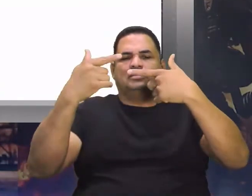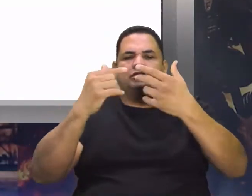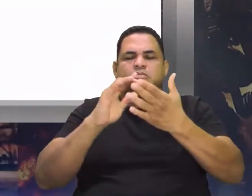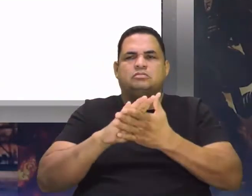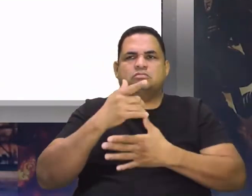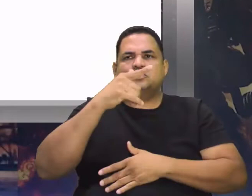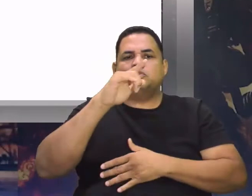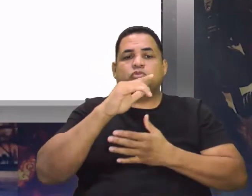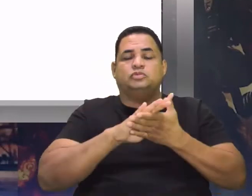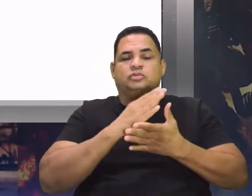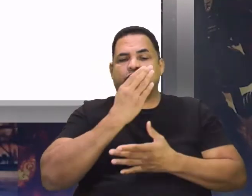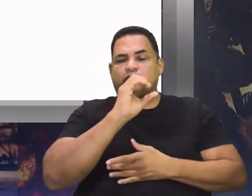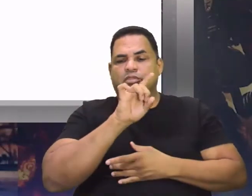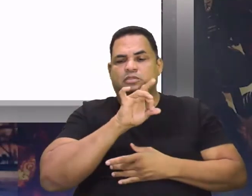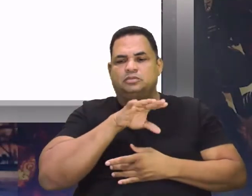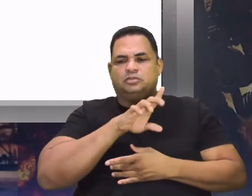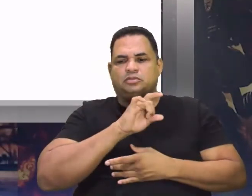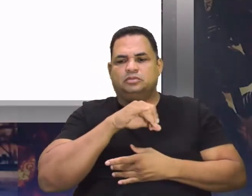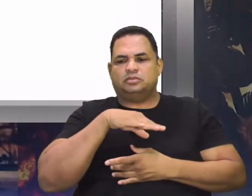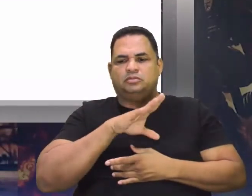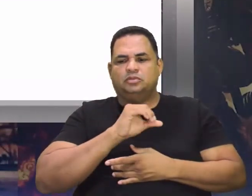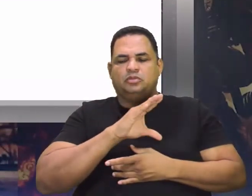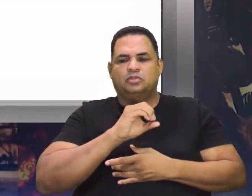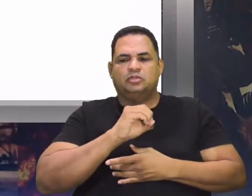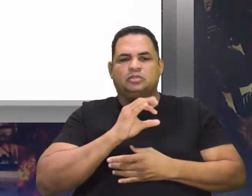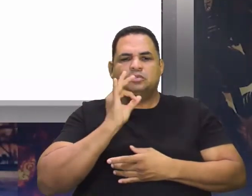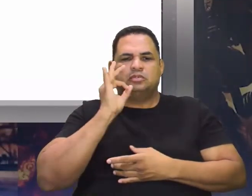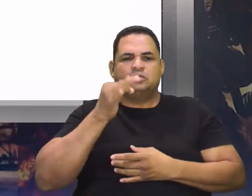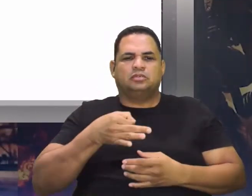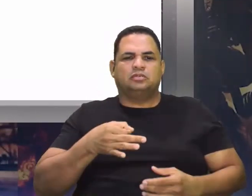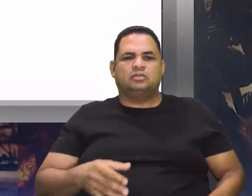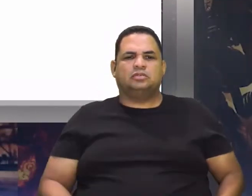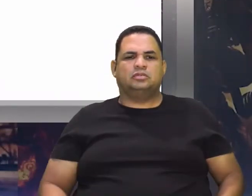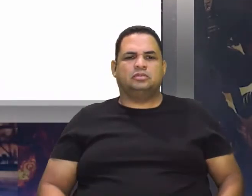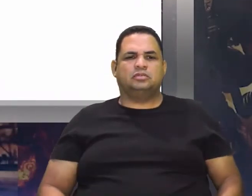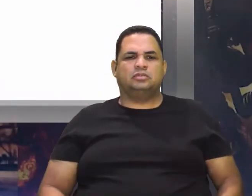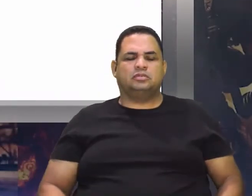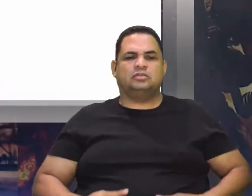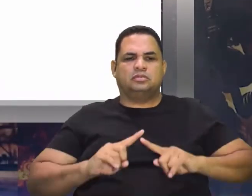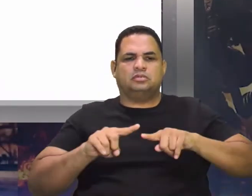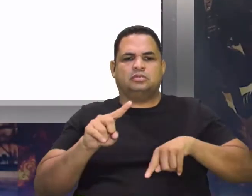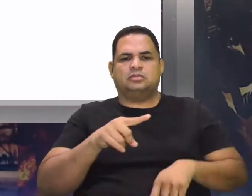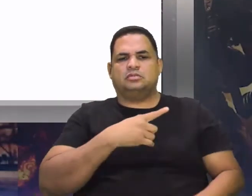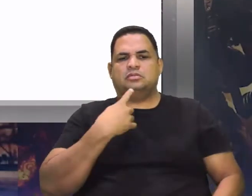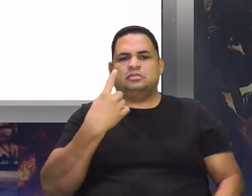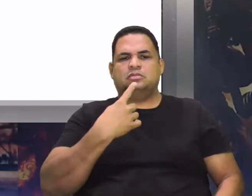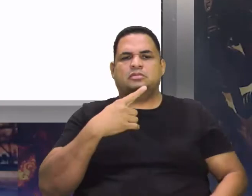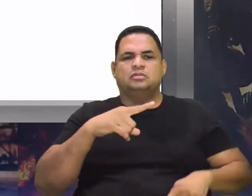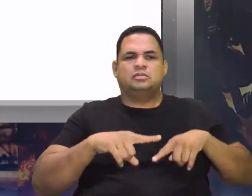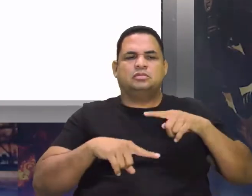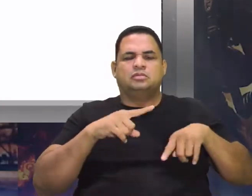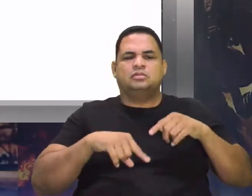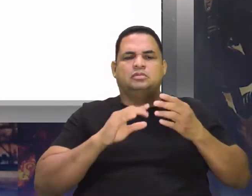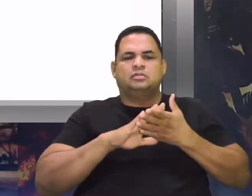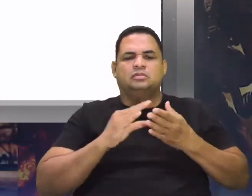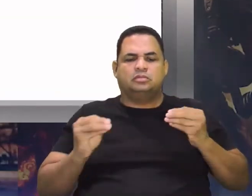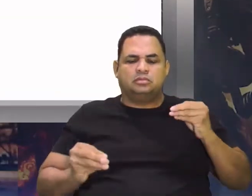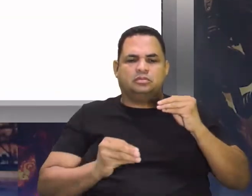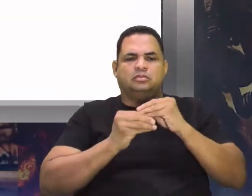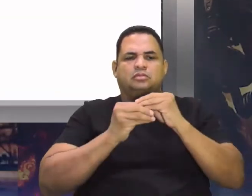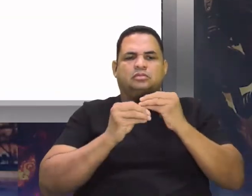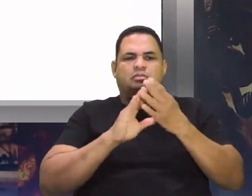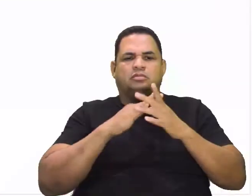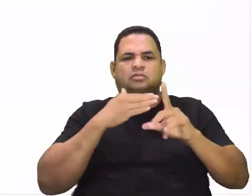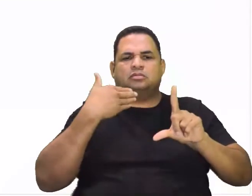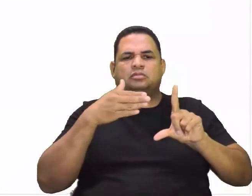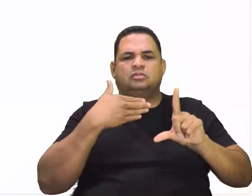do que o criacionismo. Tá certo? Mas nós temos material para complementar para vocês.